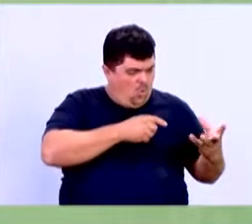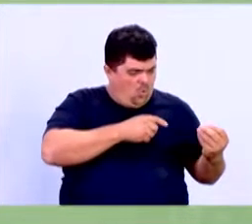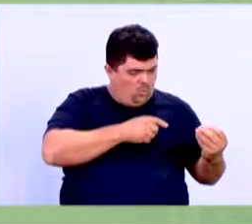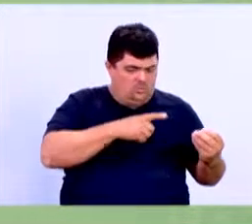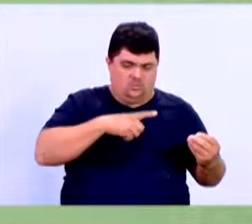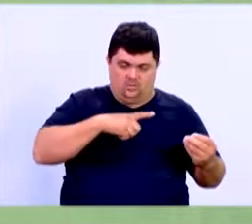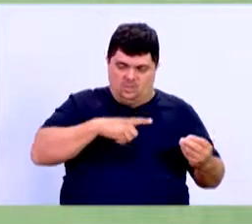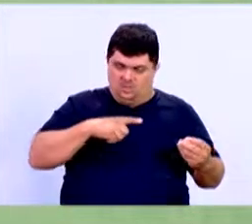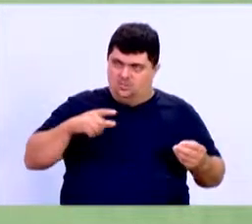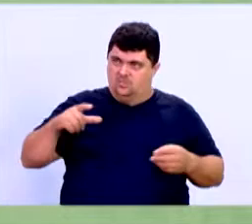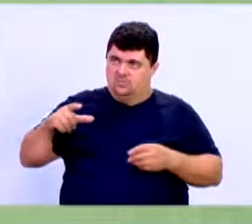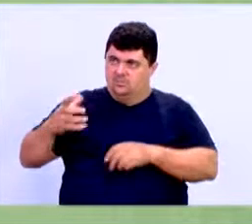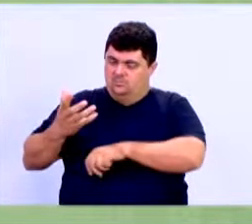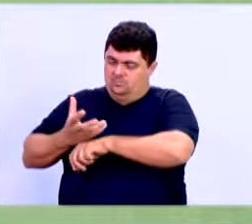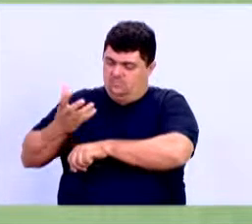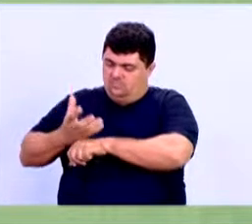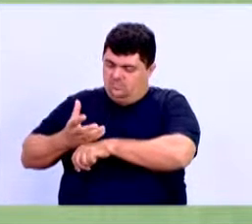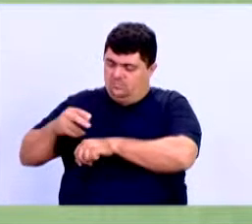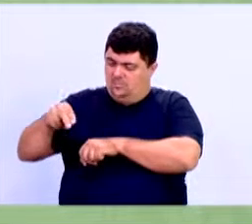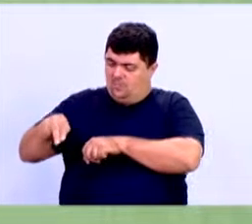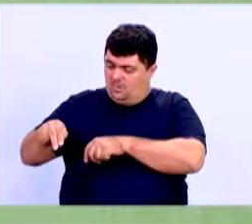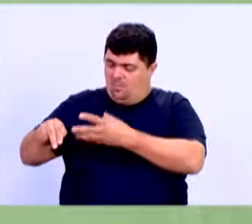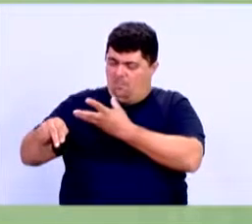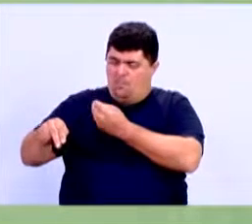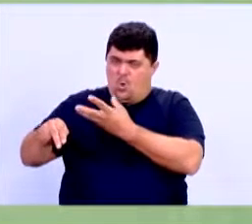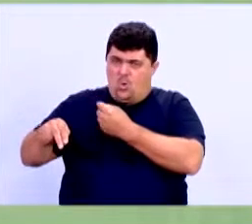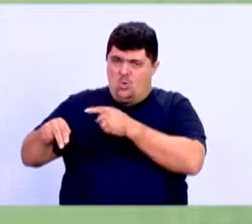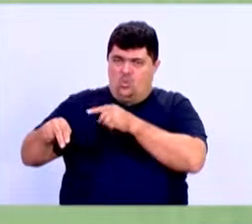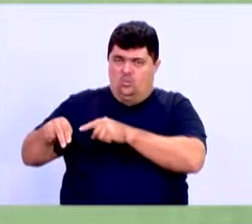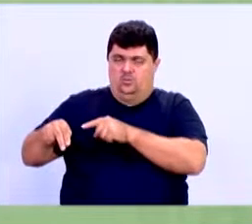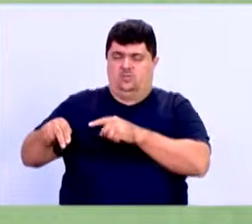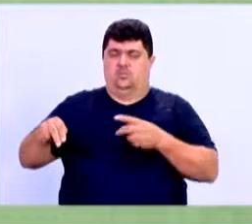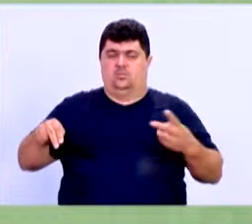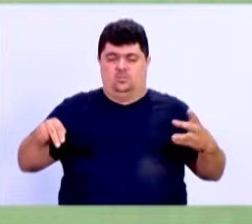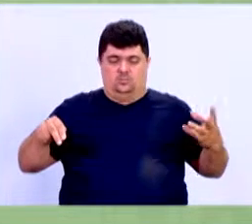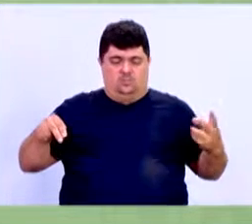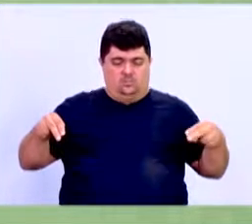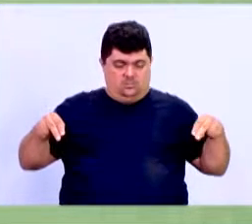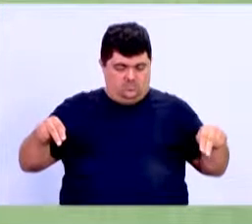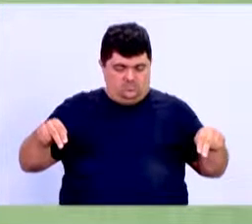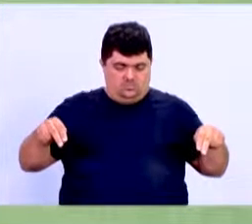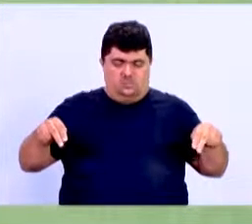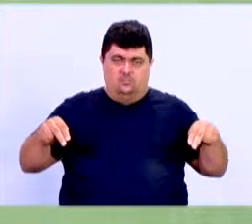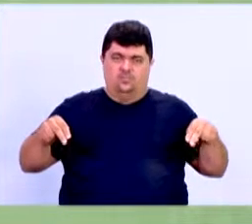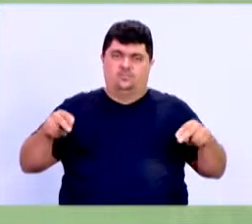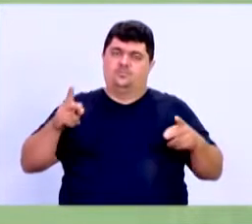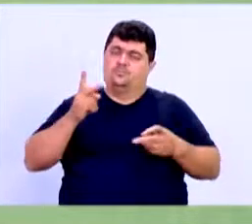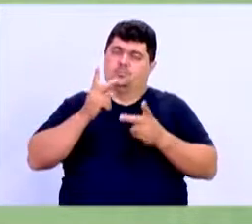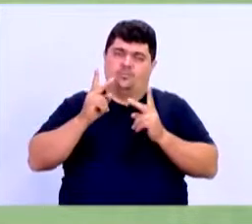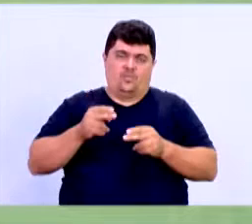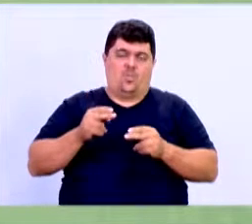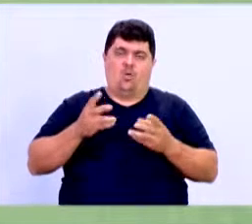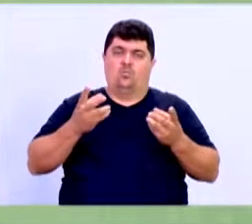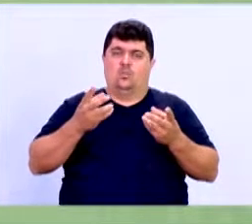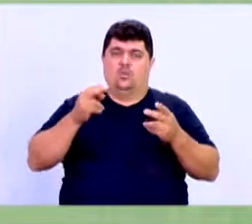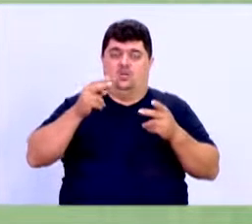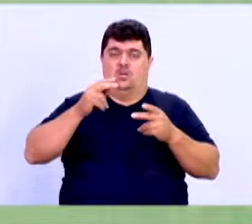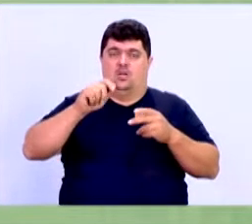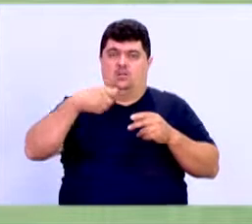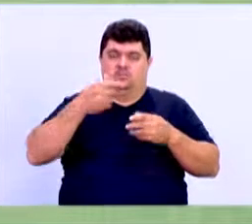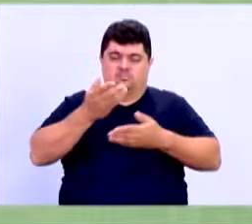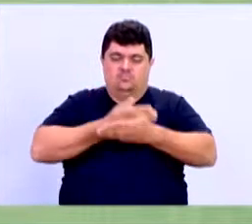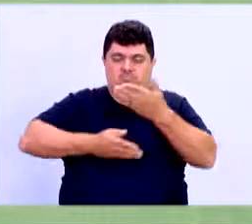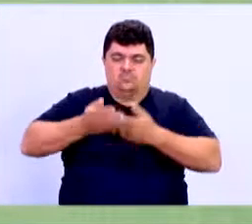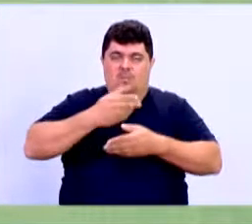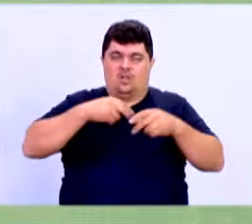cursam muitas disciplinas. E muitas disciplinas podem ser cursadas por